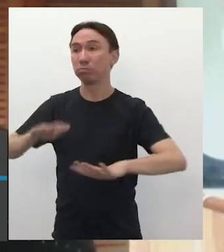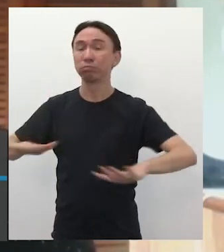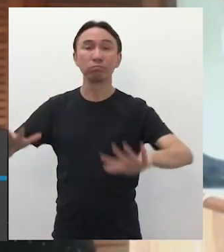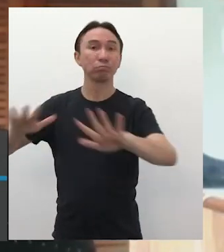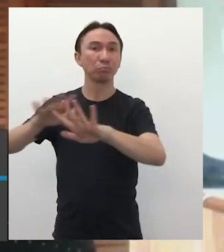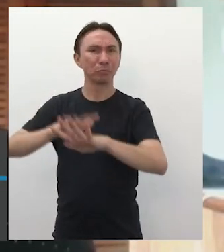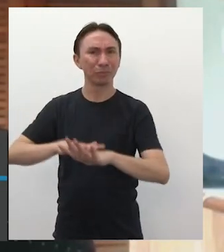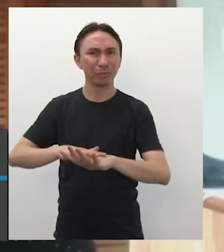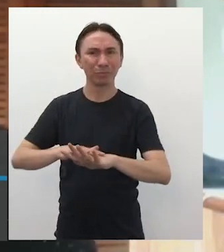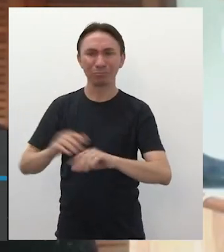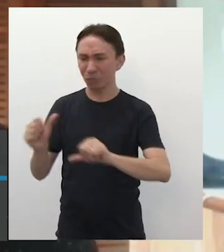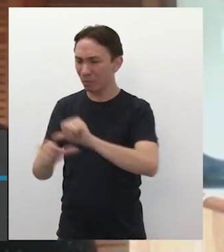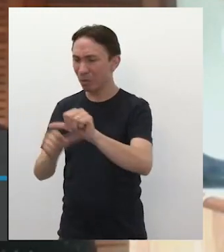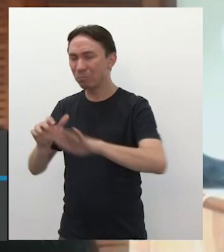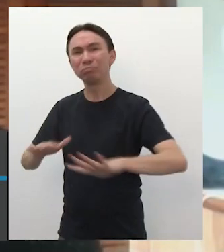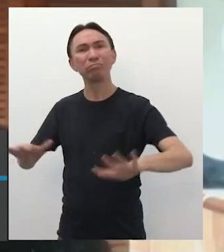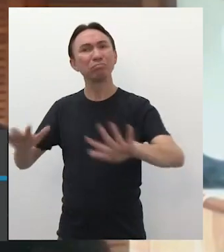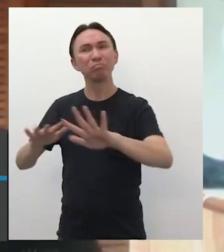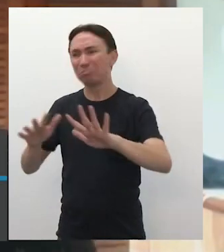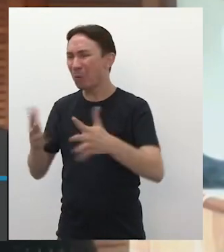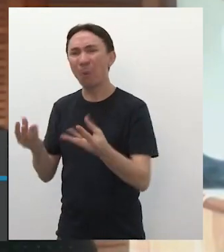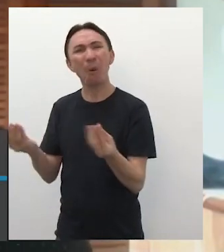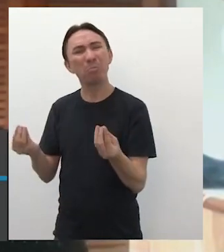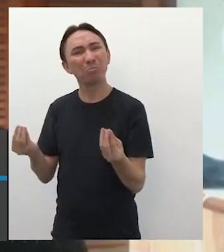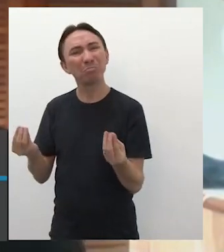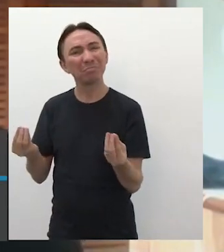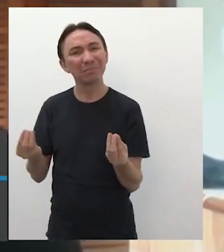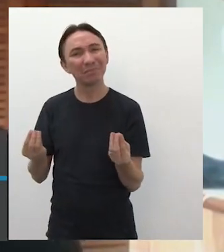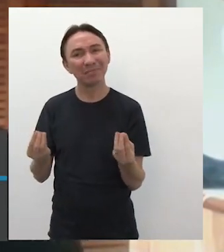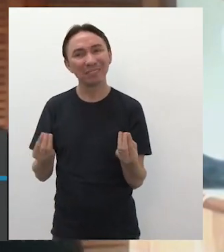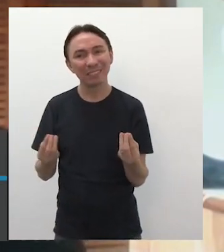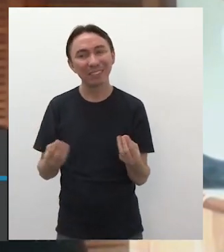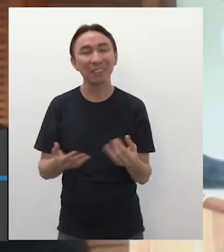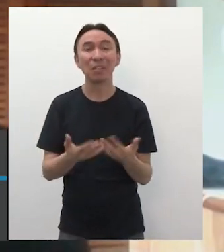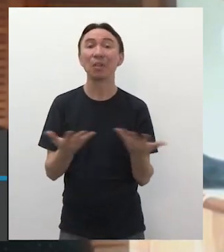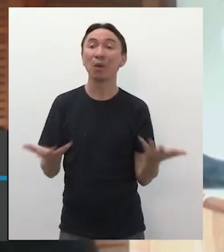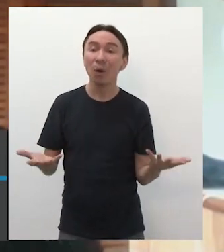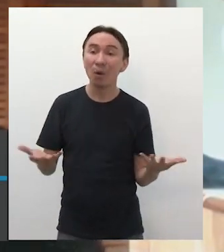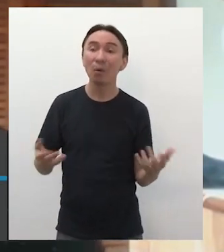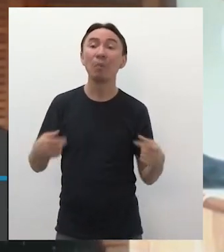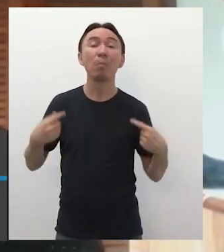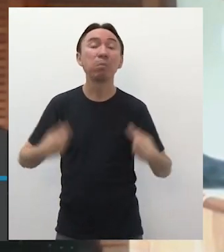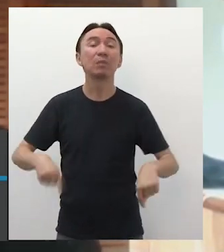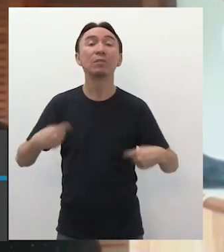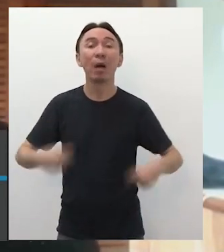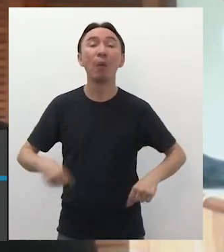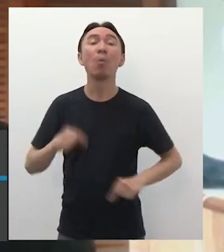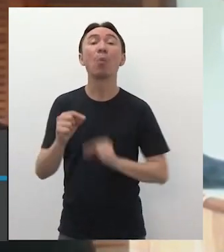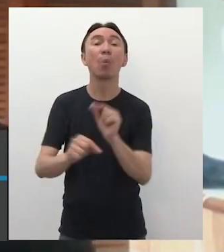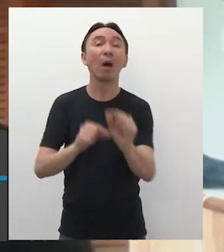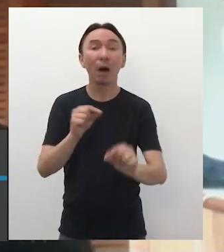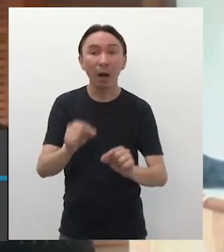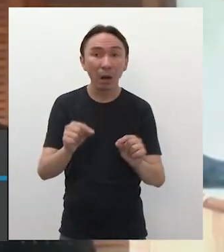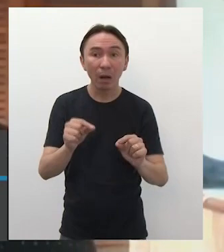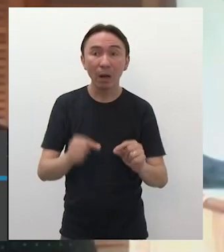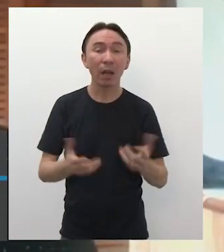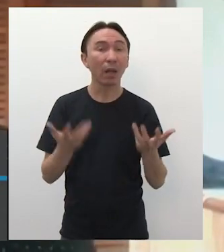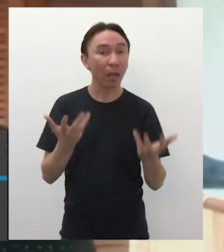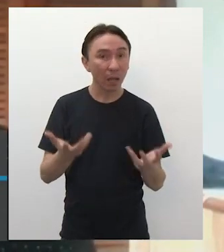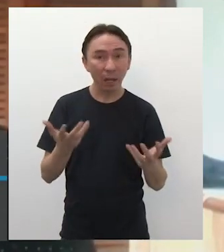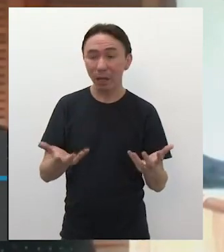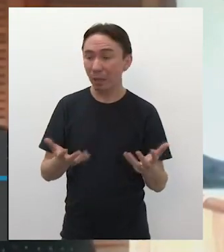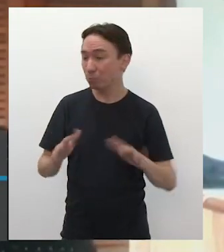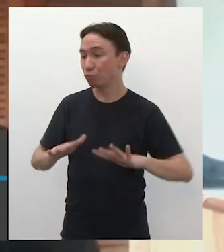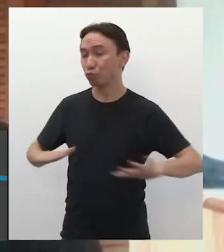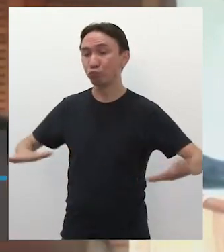para que mundo? Se nós esmiuçarmos essa máxima, o que nós queremos é um mundo em